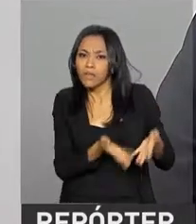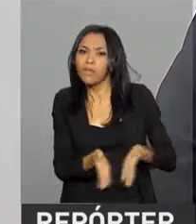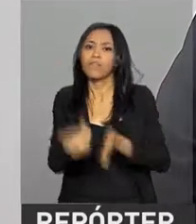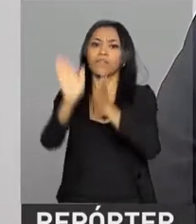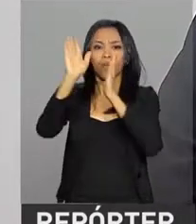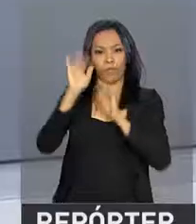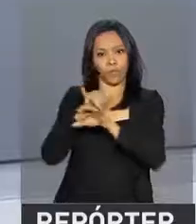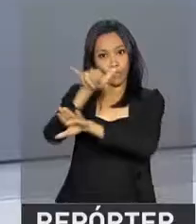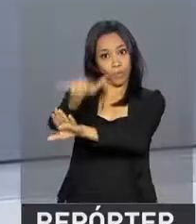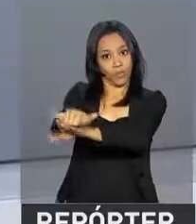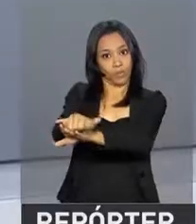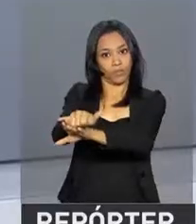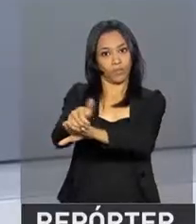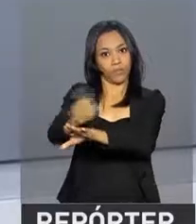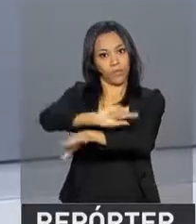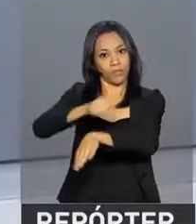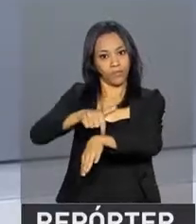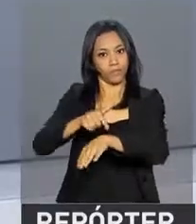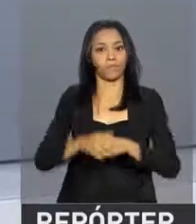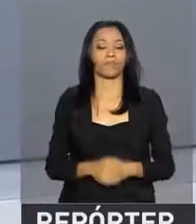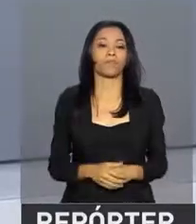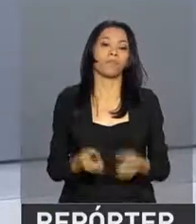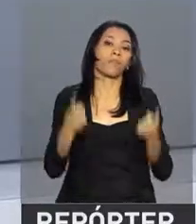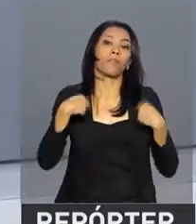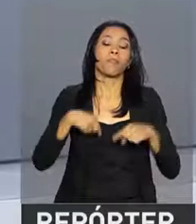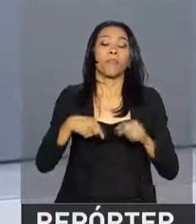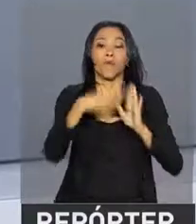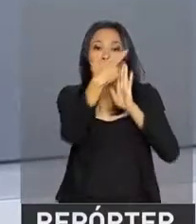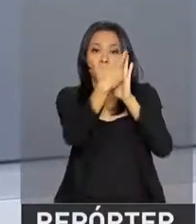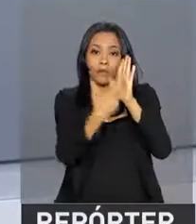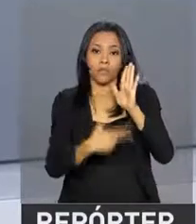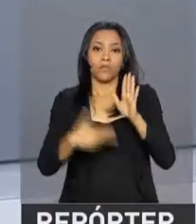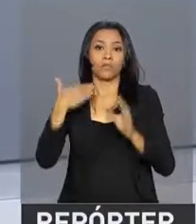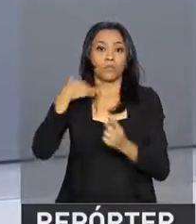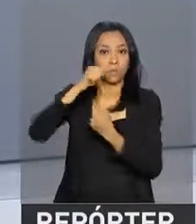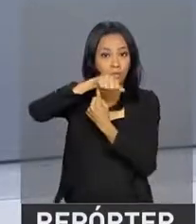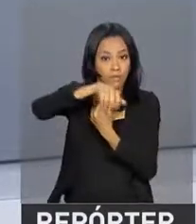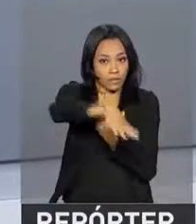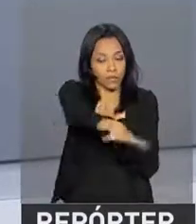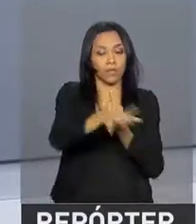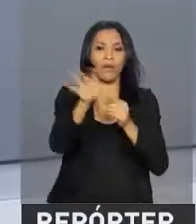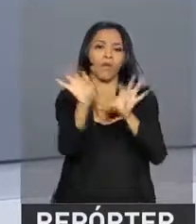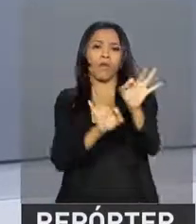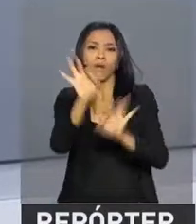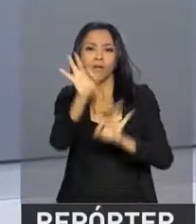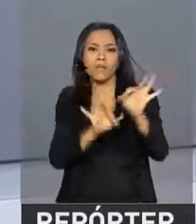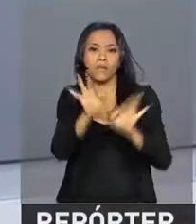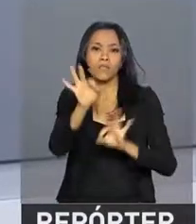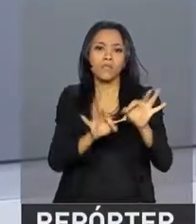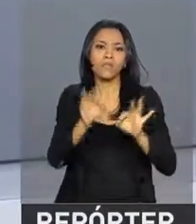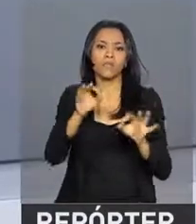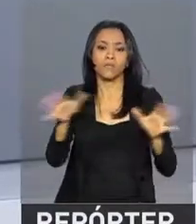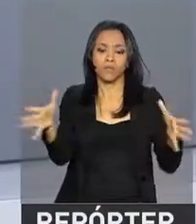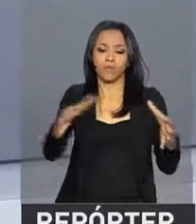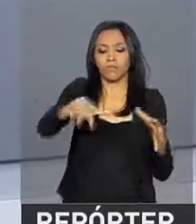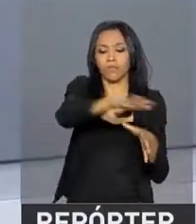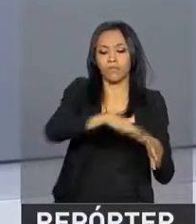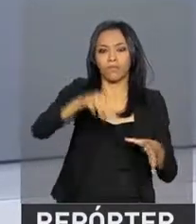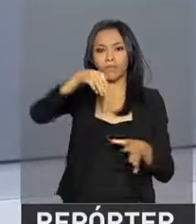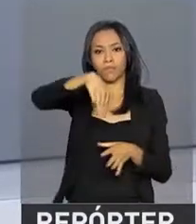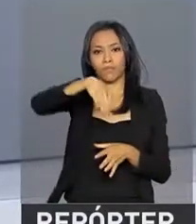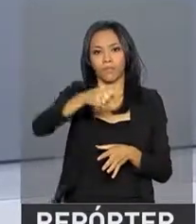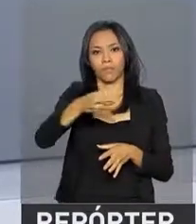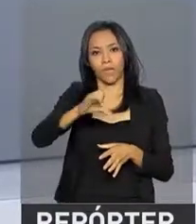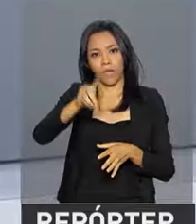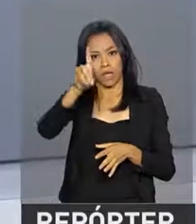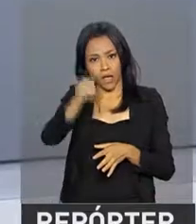para o aeroporto. O boletim Focus do Banco Central, com as projeções do mercado financeiro, mostra que a expectativa de